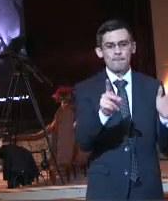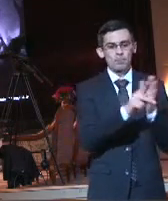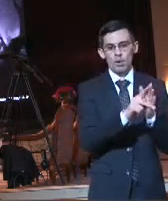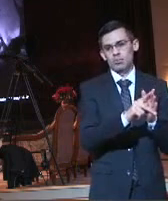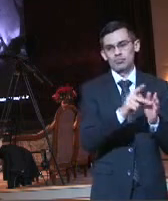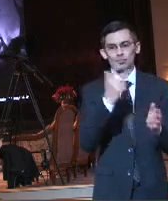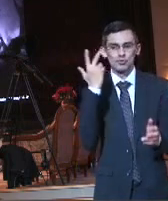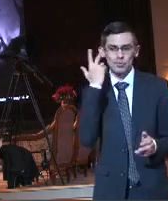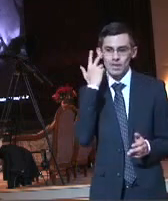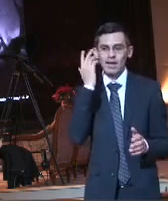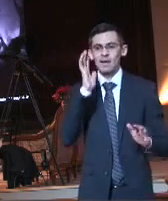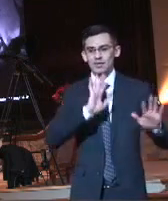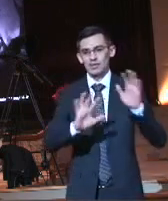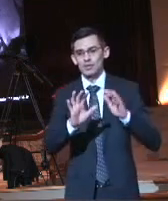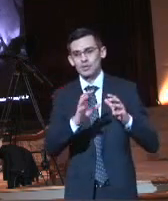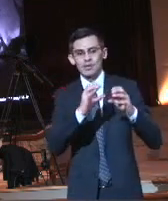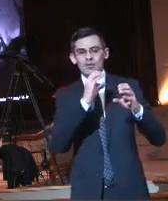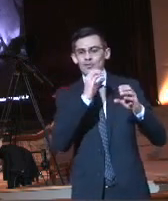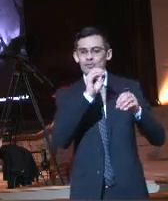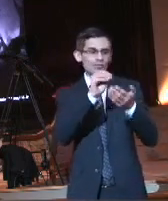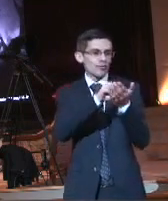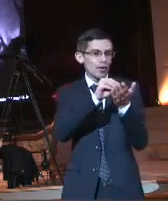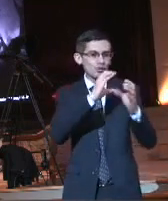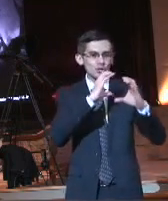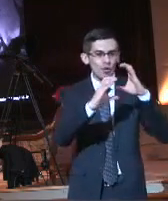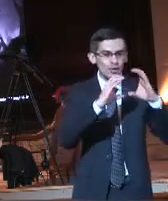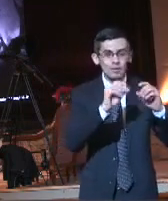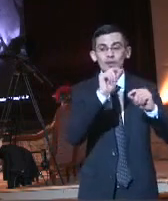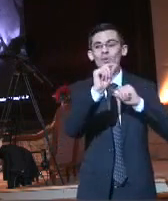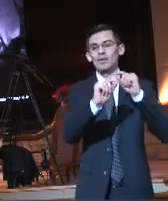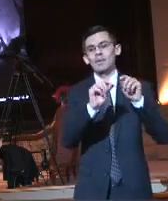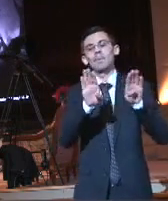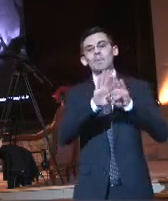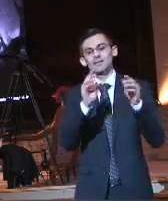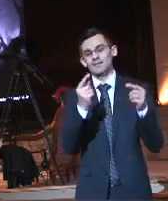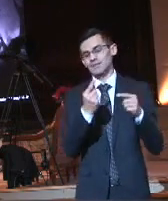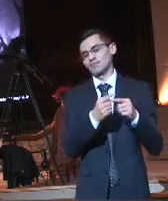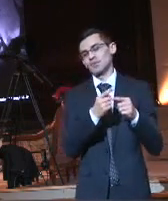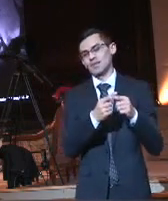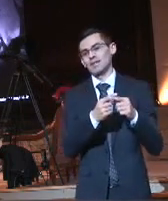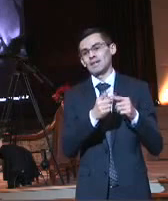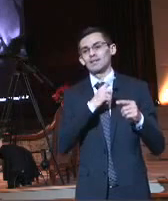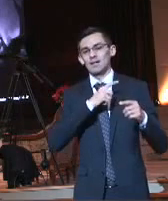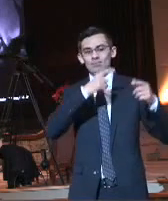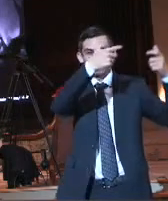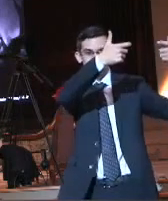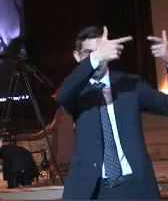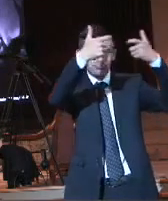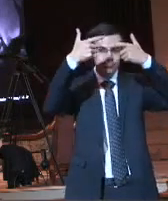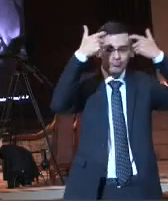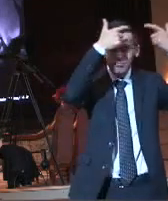de circunstâncias, mas são fruto também de algo espiritual que nós precisamos